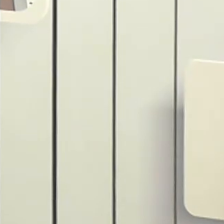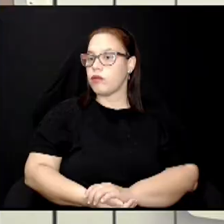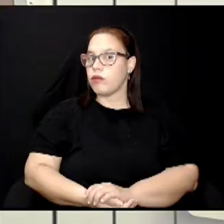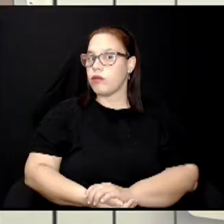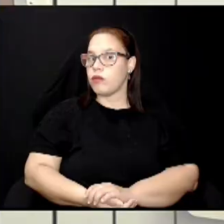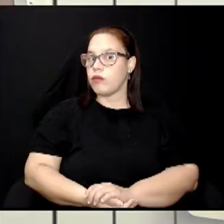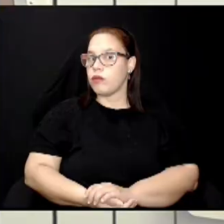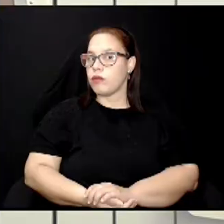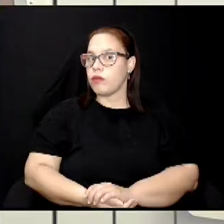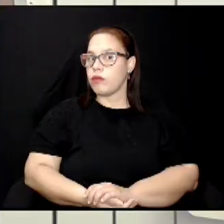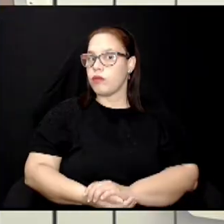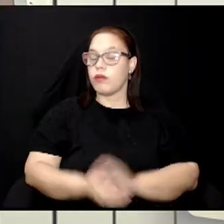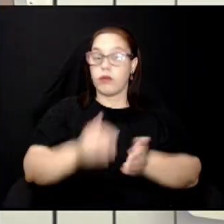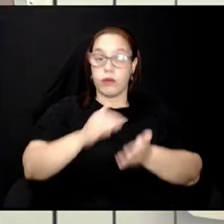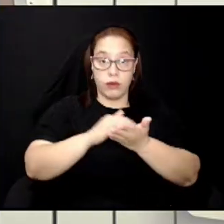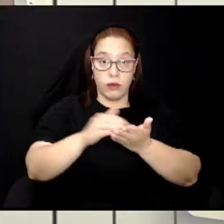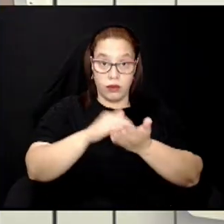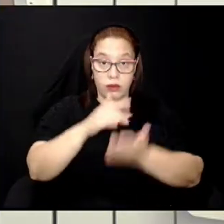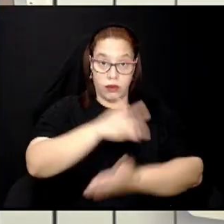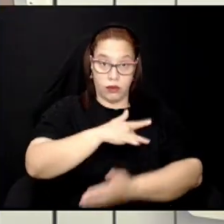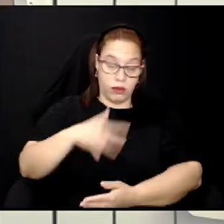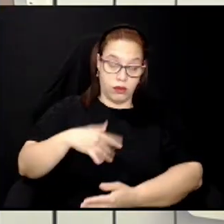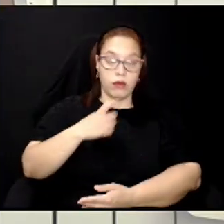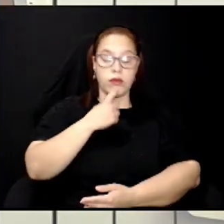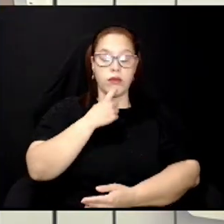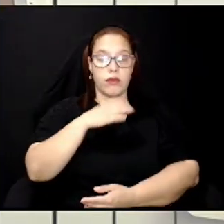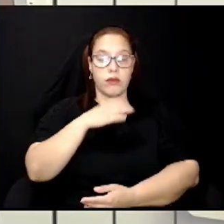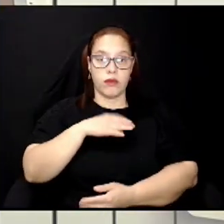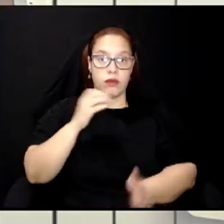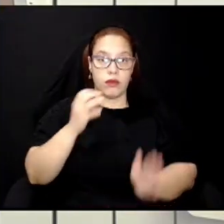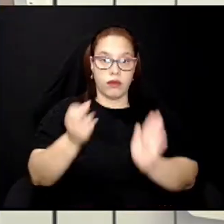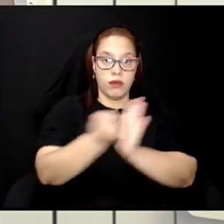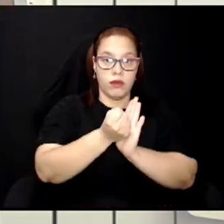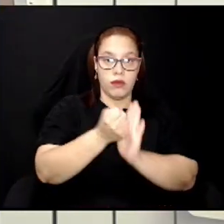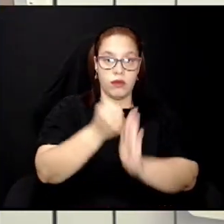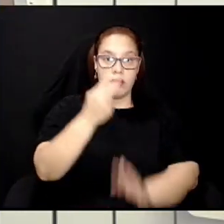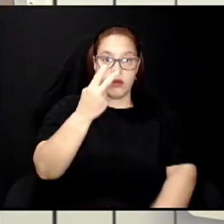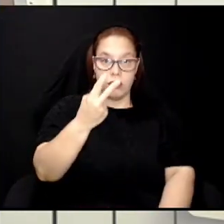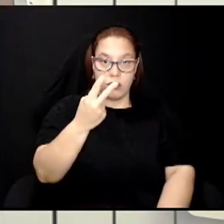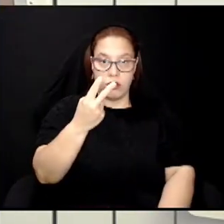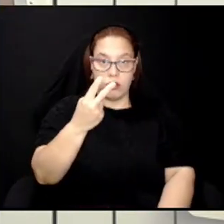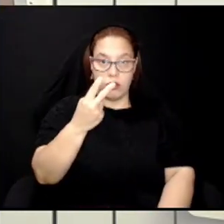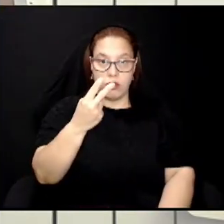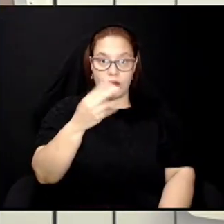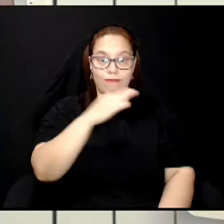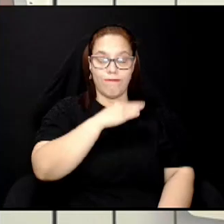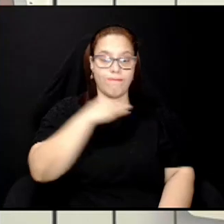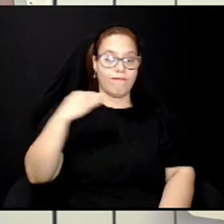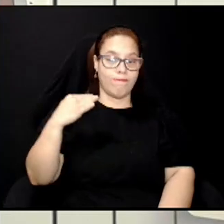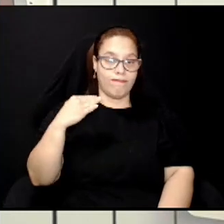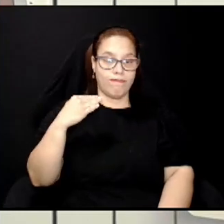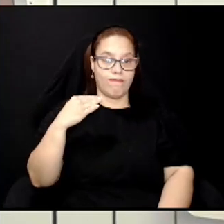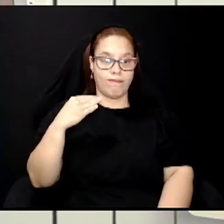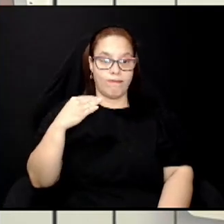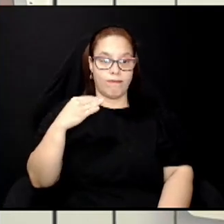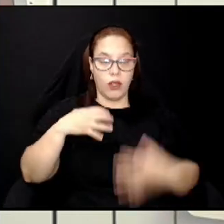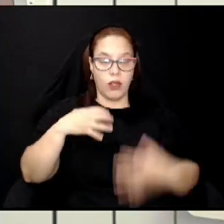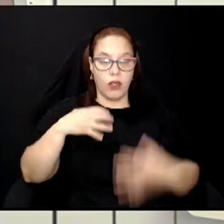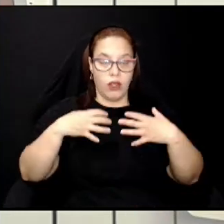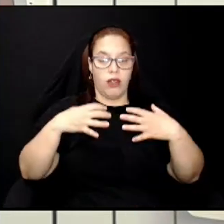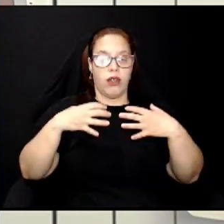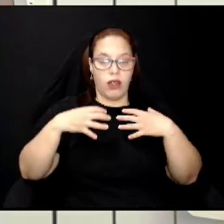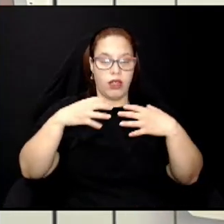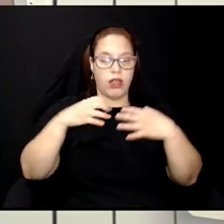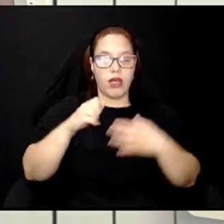A Secretaria de Saúde de Campinas registrou mais 2 óbitos por síndrome respiratória aguda